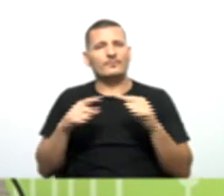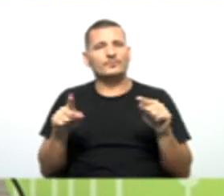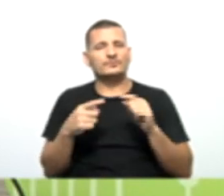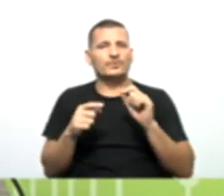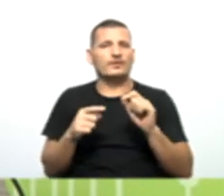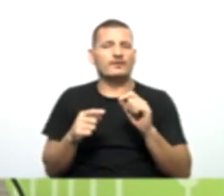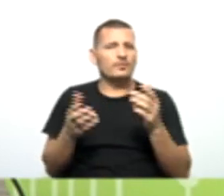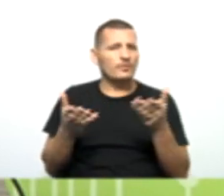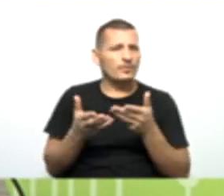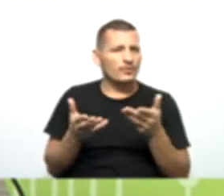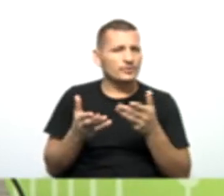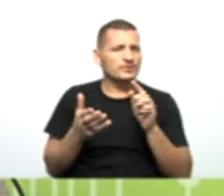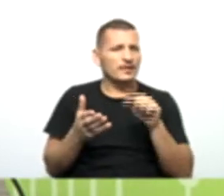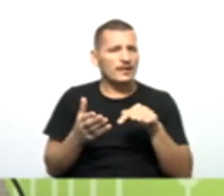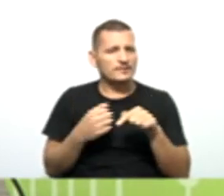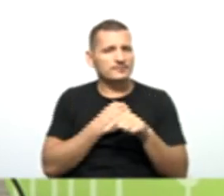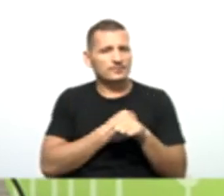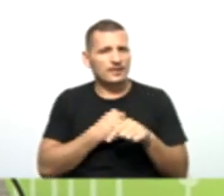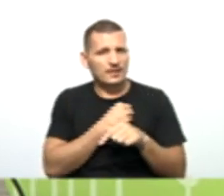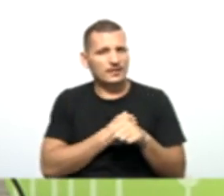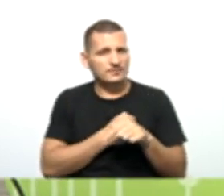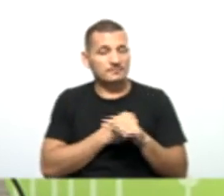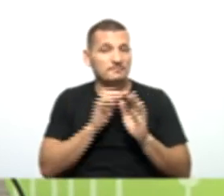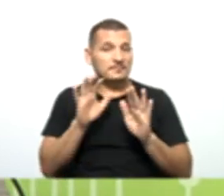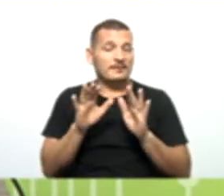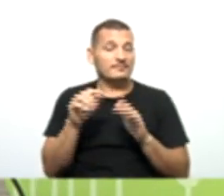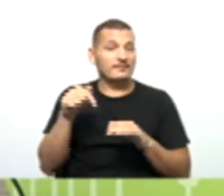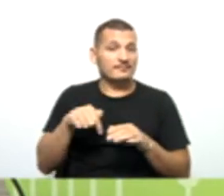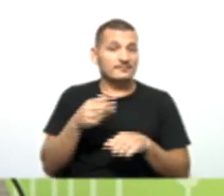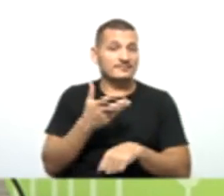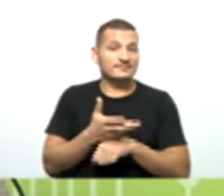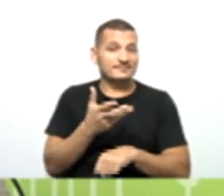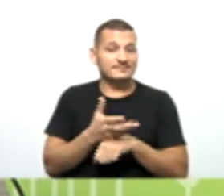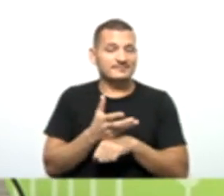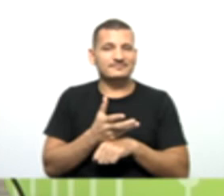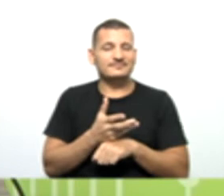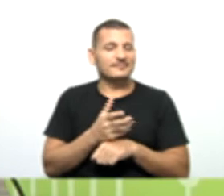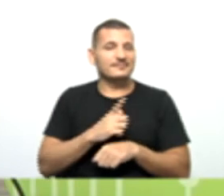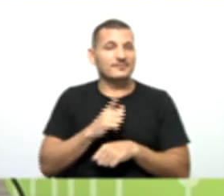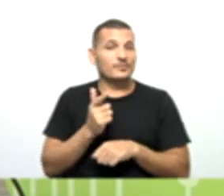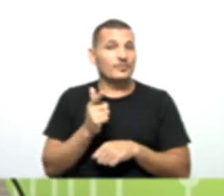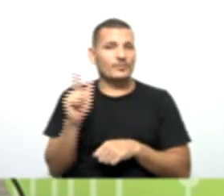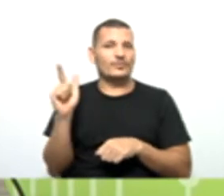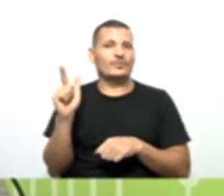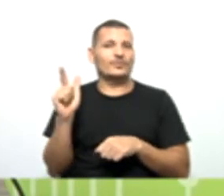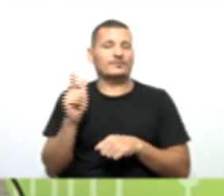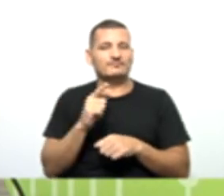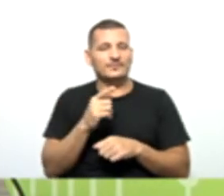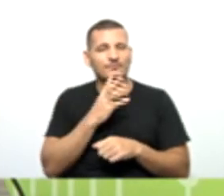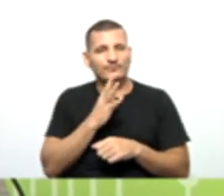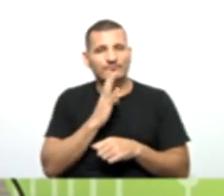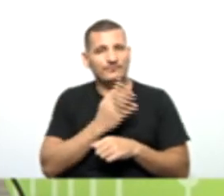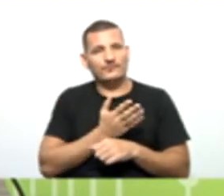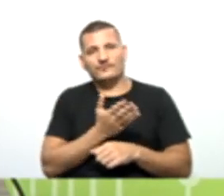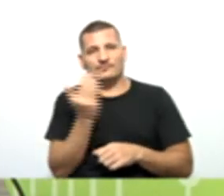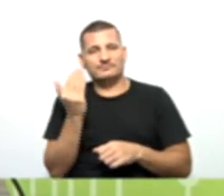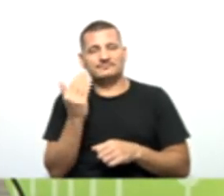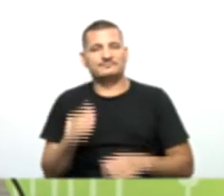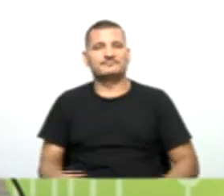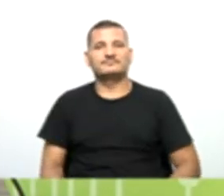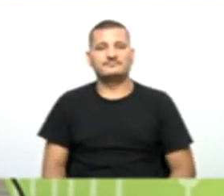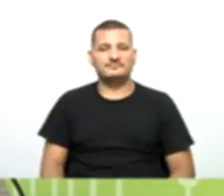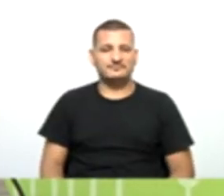hoje é saudade, mas aqui na nossa disciplina a gente tem outra coisa. Bora conhecer qual é o conteúdo da aula de hoje,